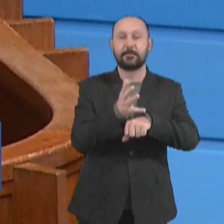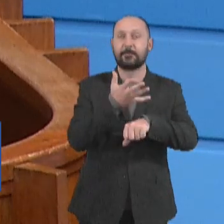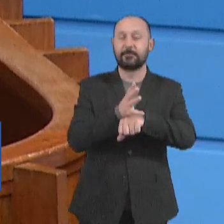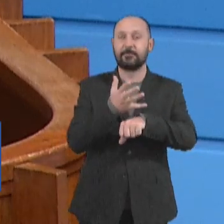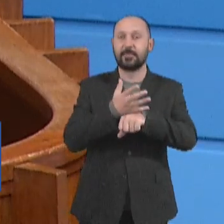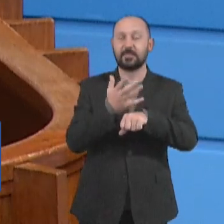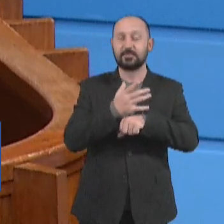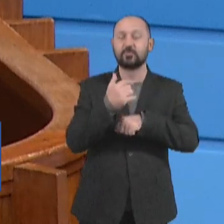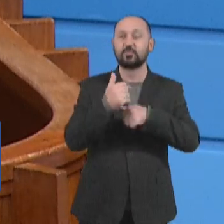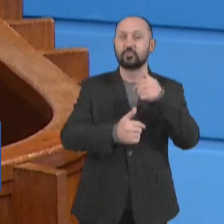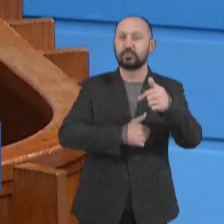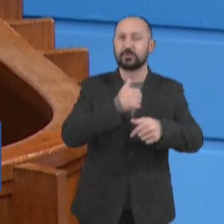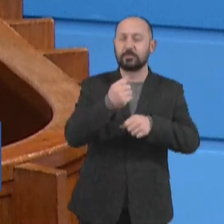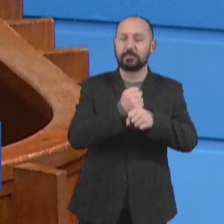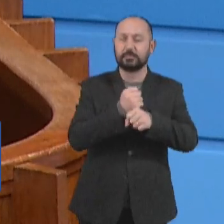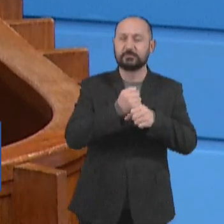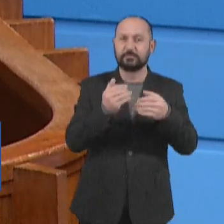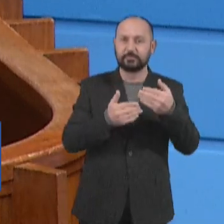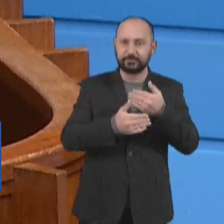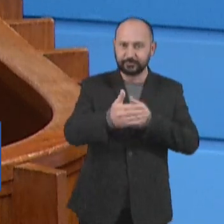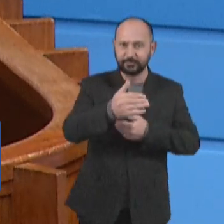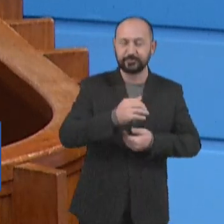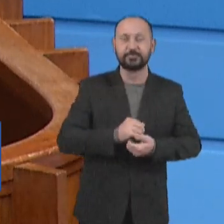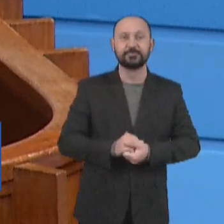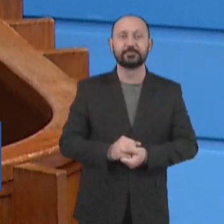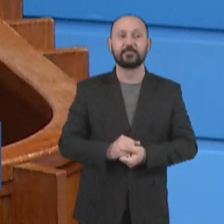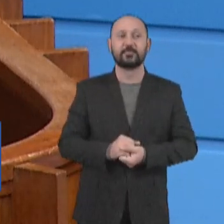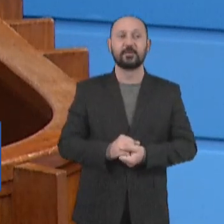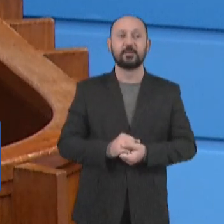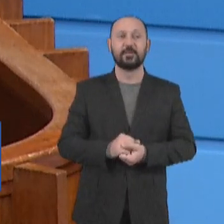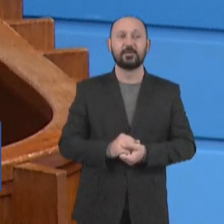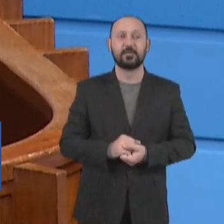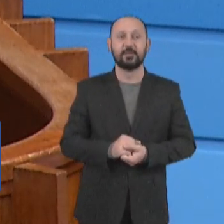o seu ofício por longo período.